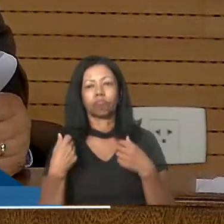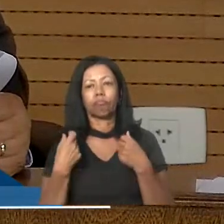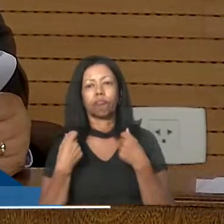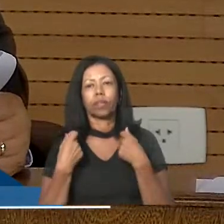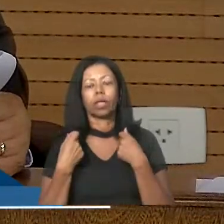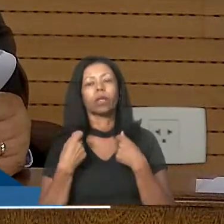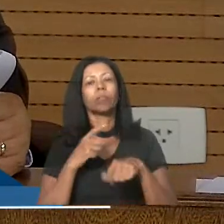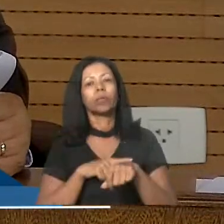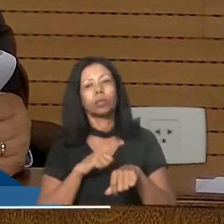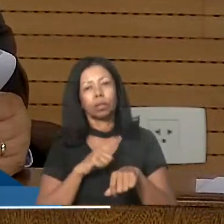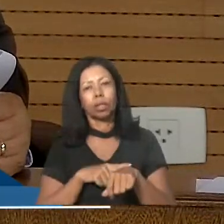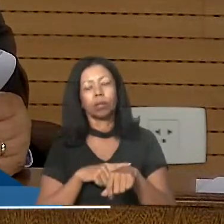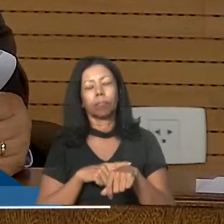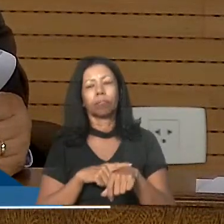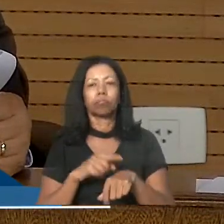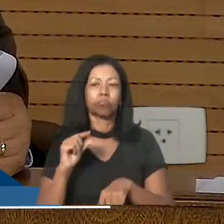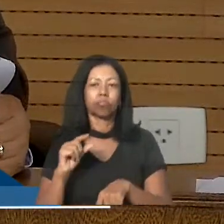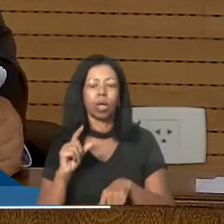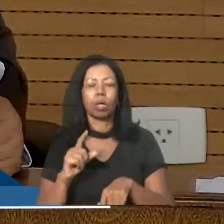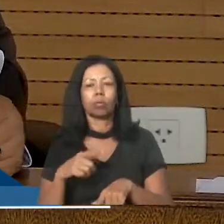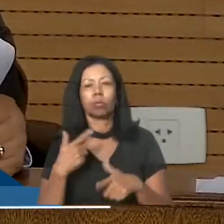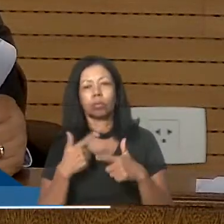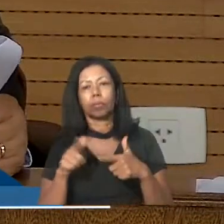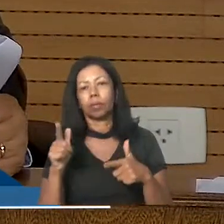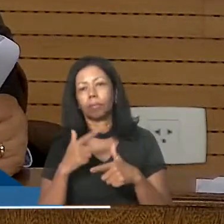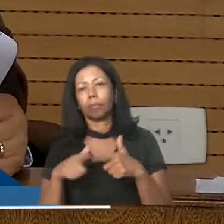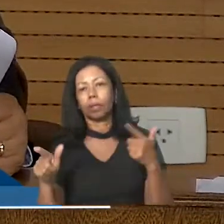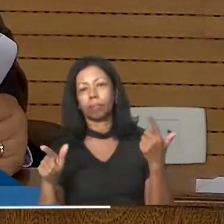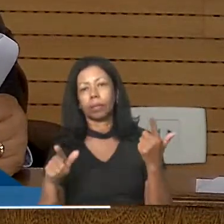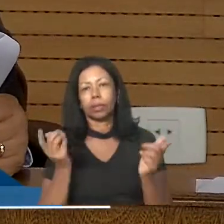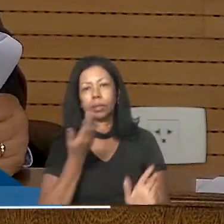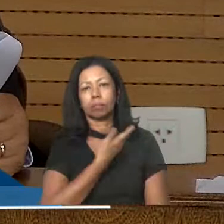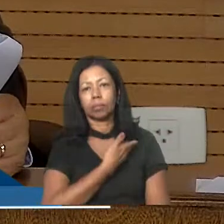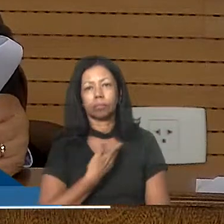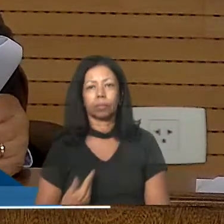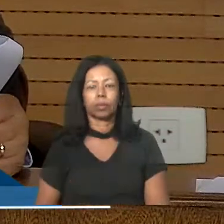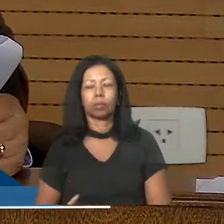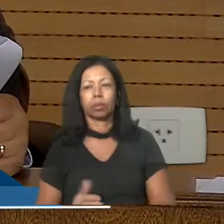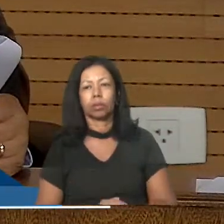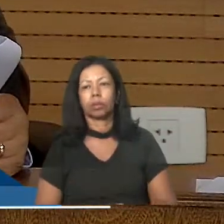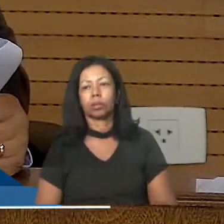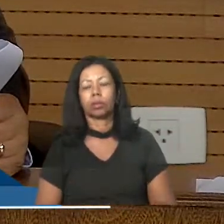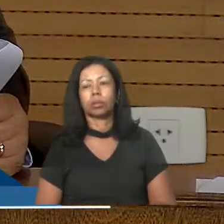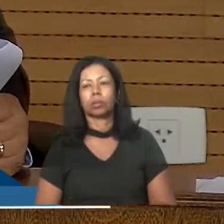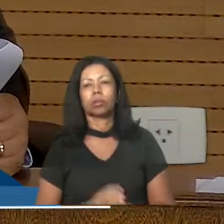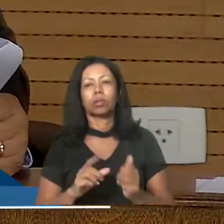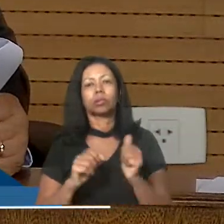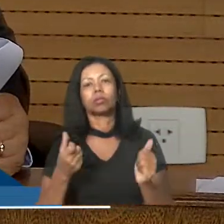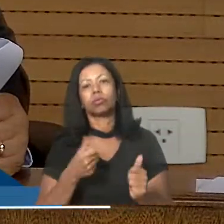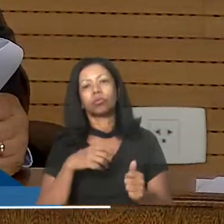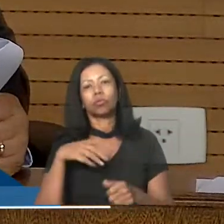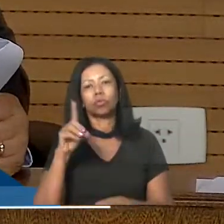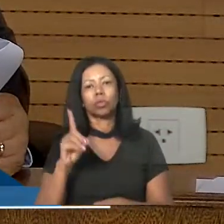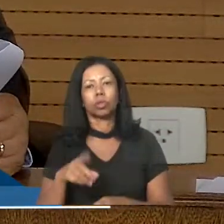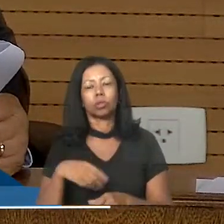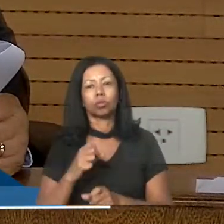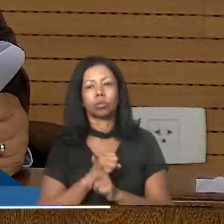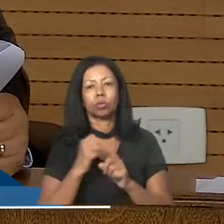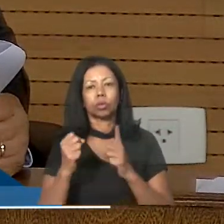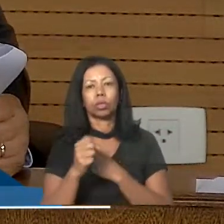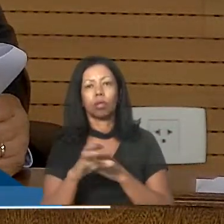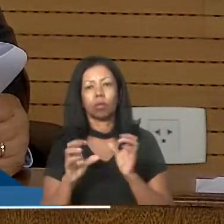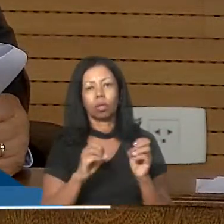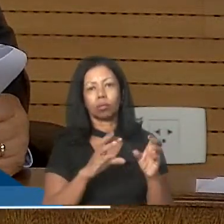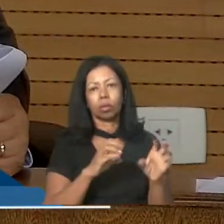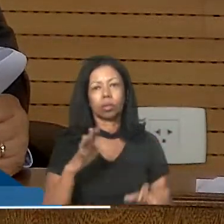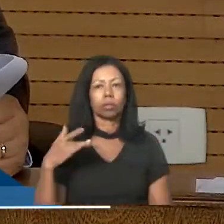vulnerabilidade temporária e calamidade pública. CF 88. O artigo 6º são direitos sociais à educação, à saúde,